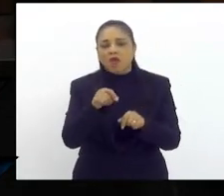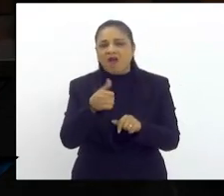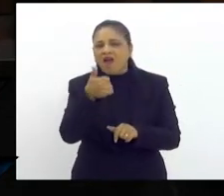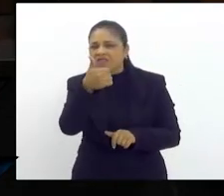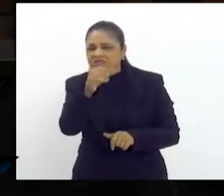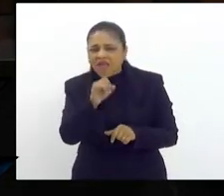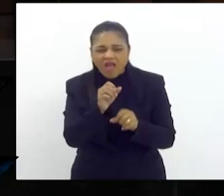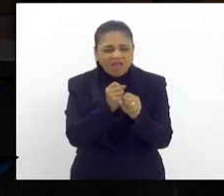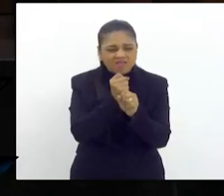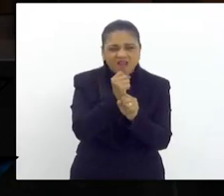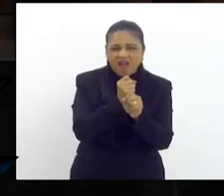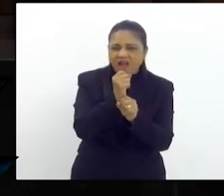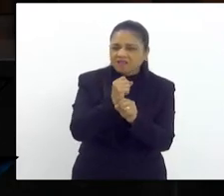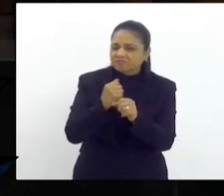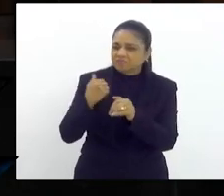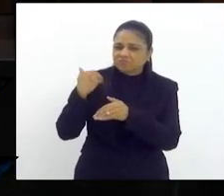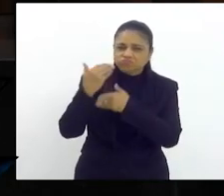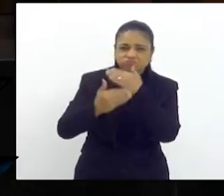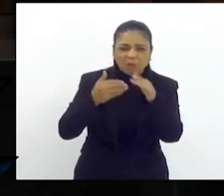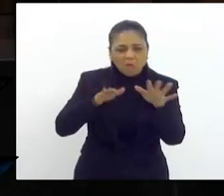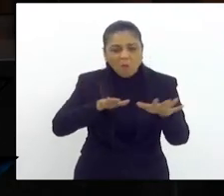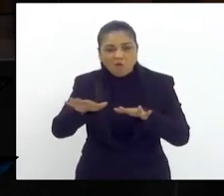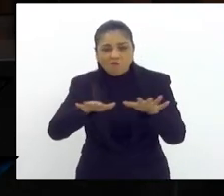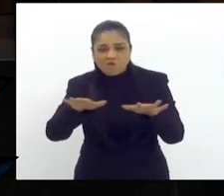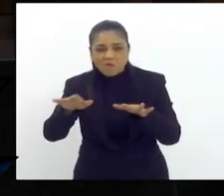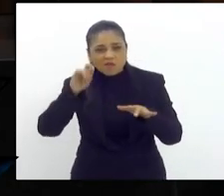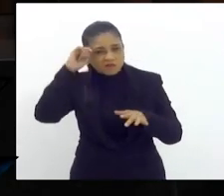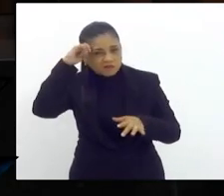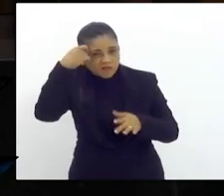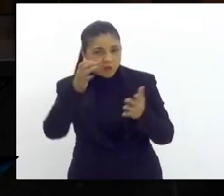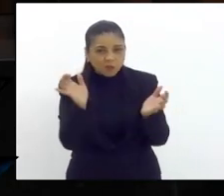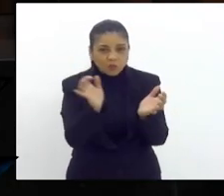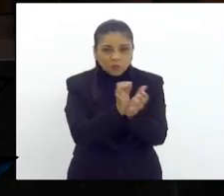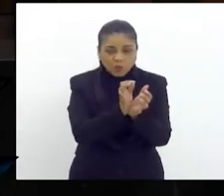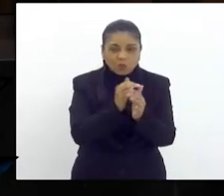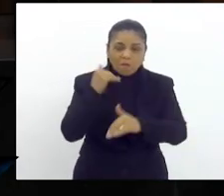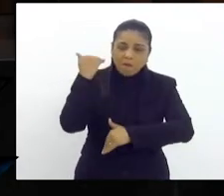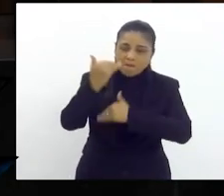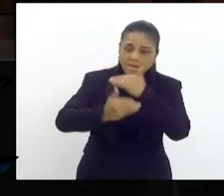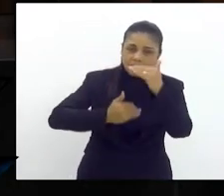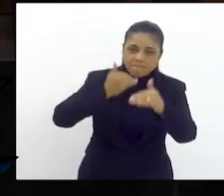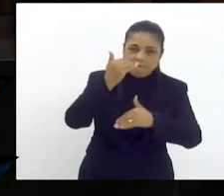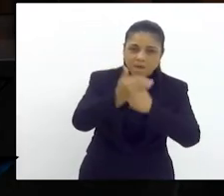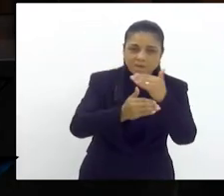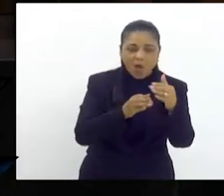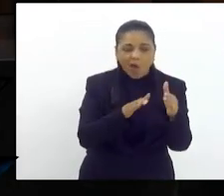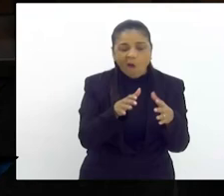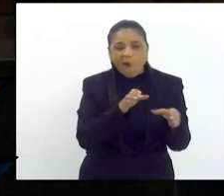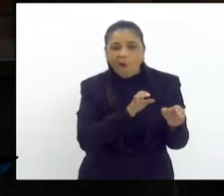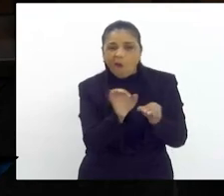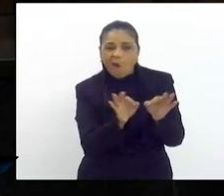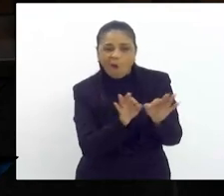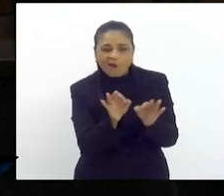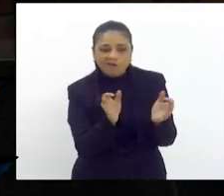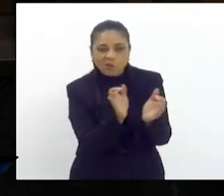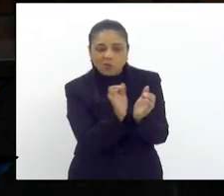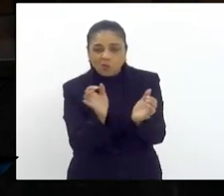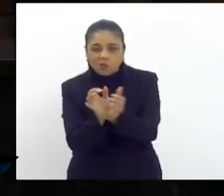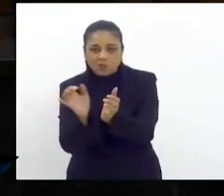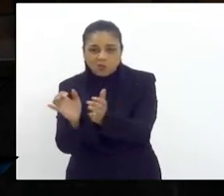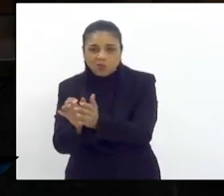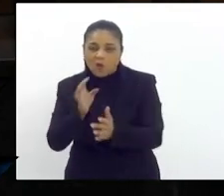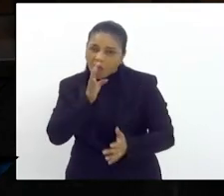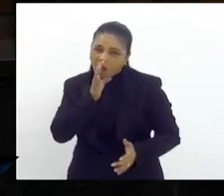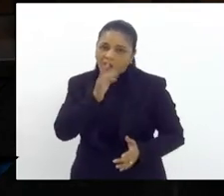o movimento negro brasileiro construído e materializado Em centenas de organizações denuncia